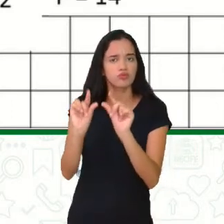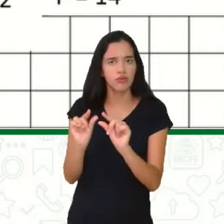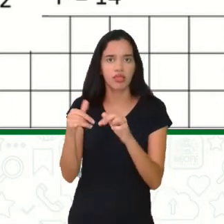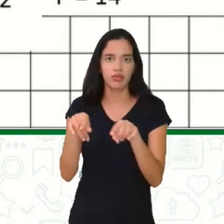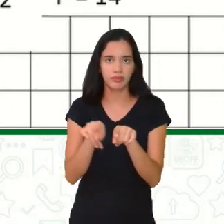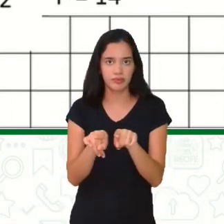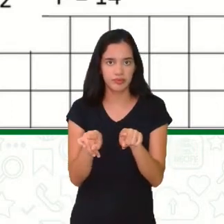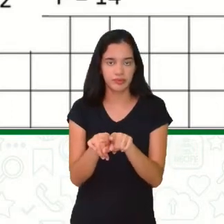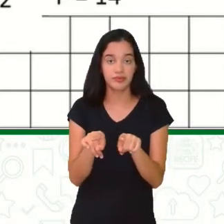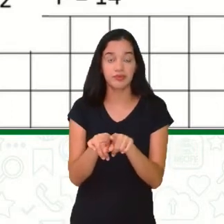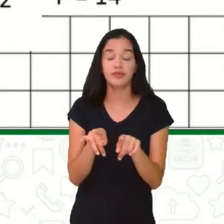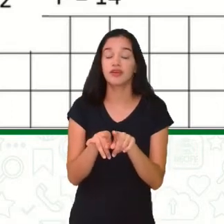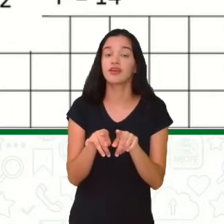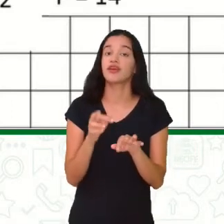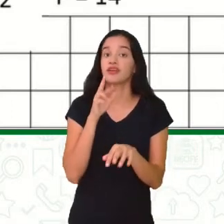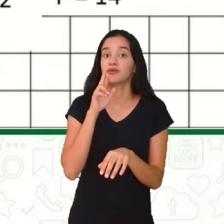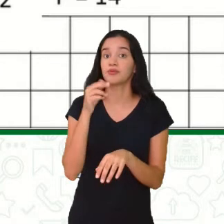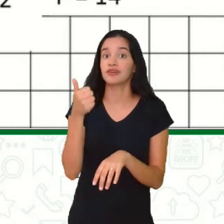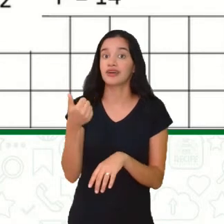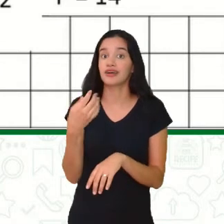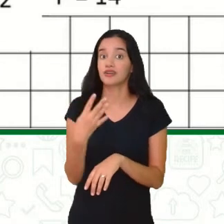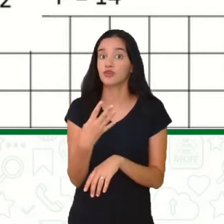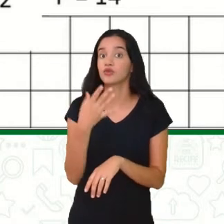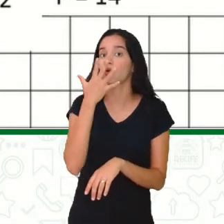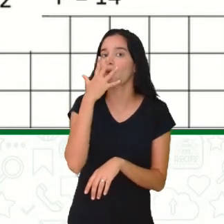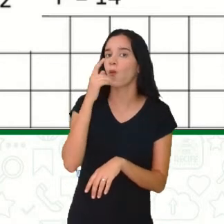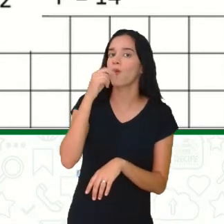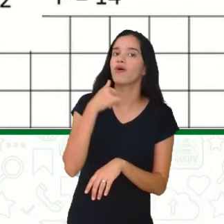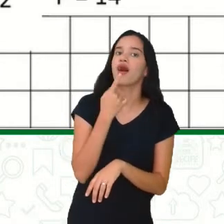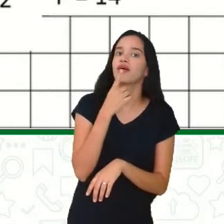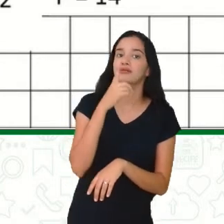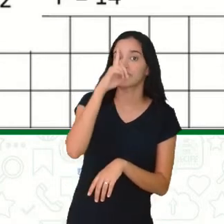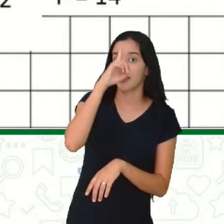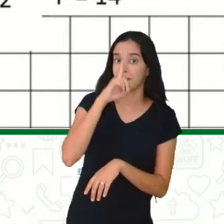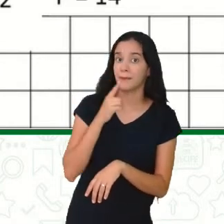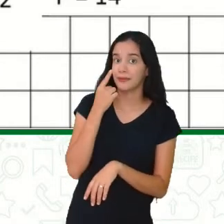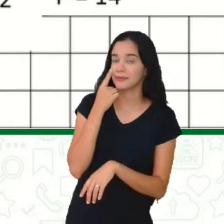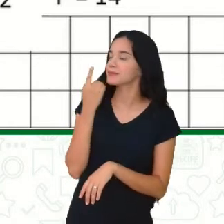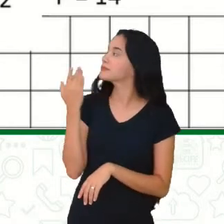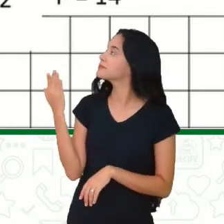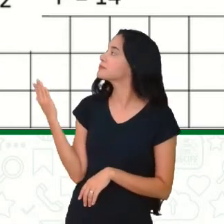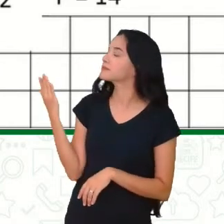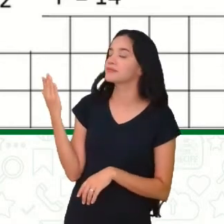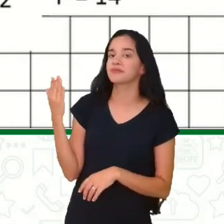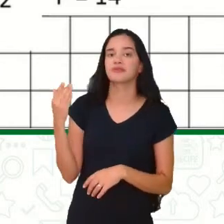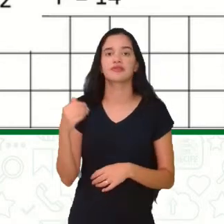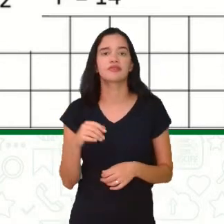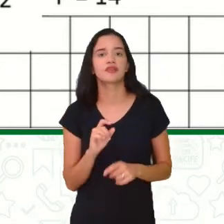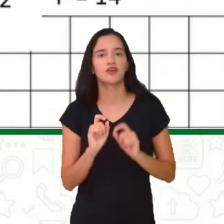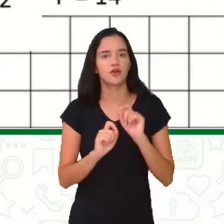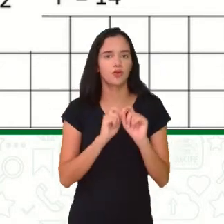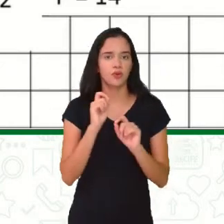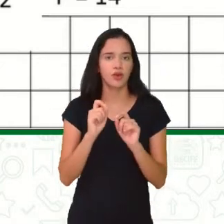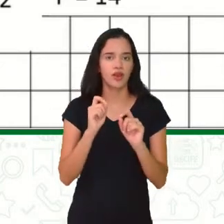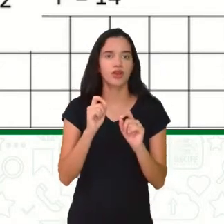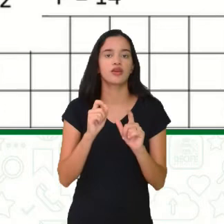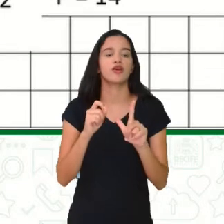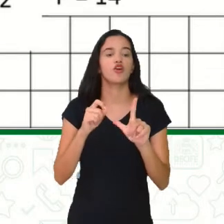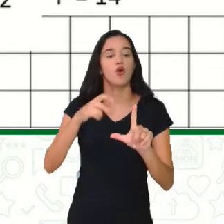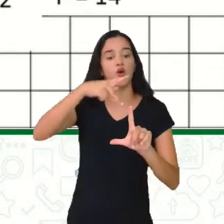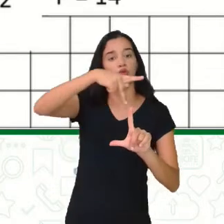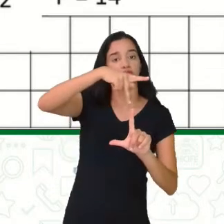dar 14, certo? Esse amarelo, né? Então, o contorno da figura é o perímetro